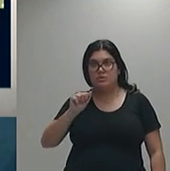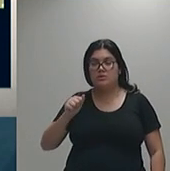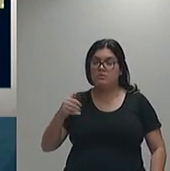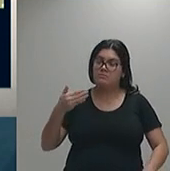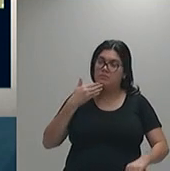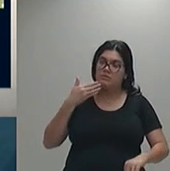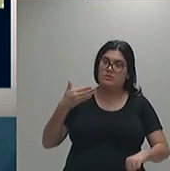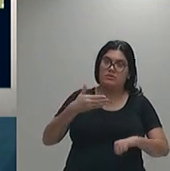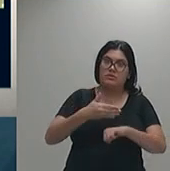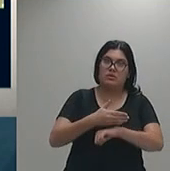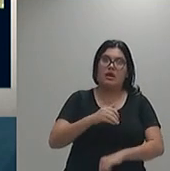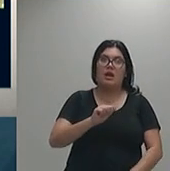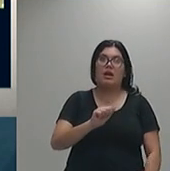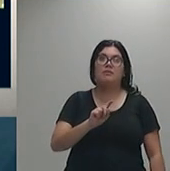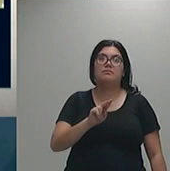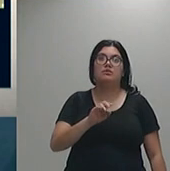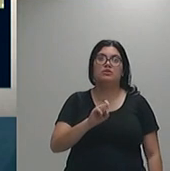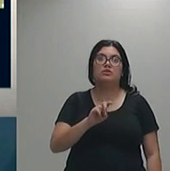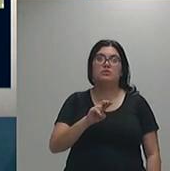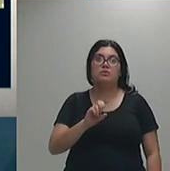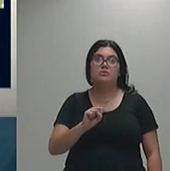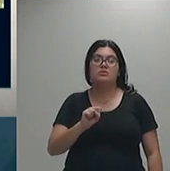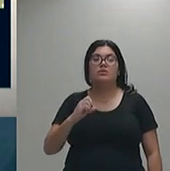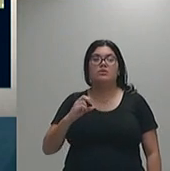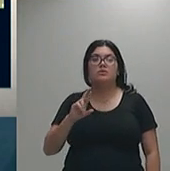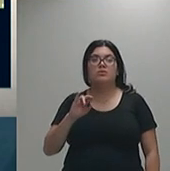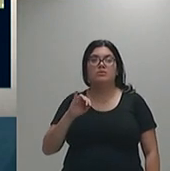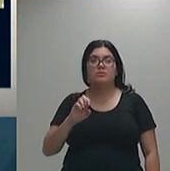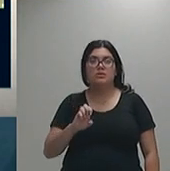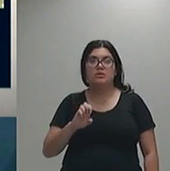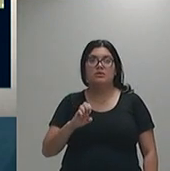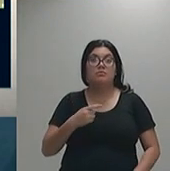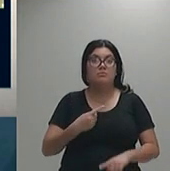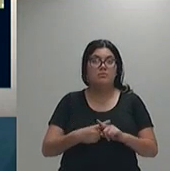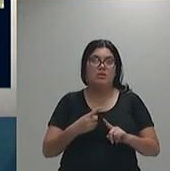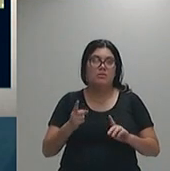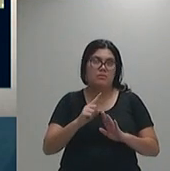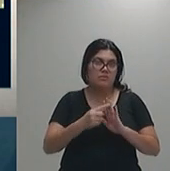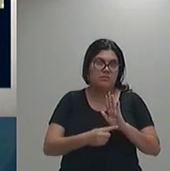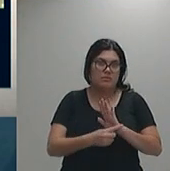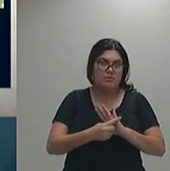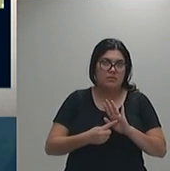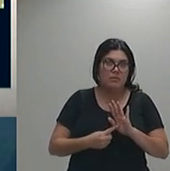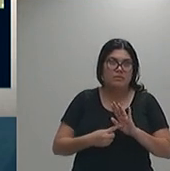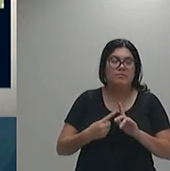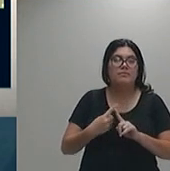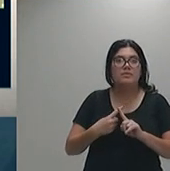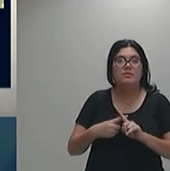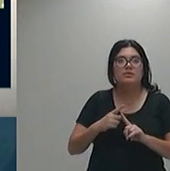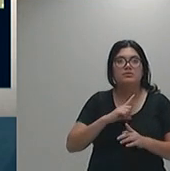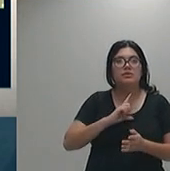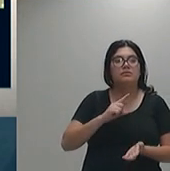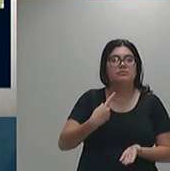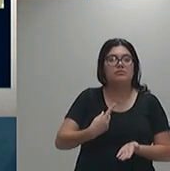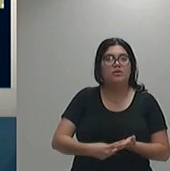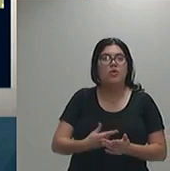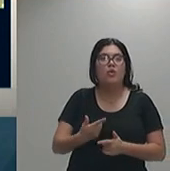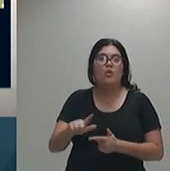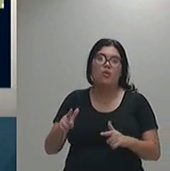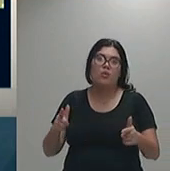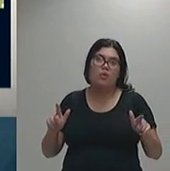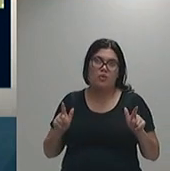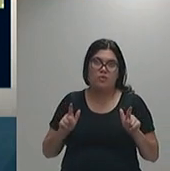amigos por porque eu e ainda decidir porque já já a manifestação de outras entidades